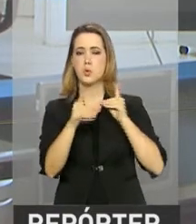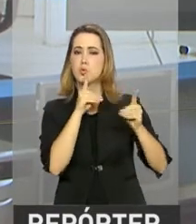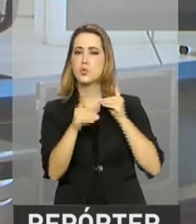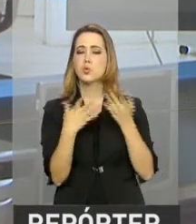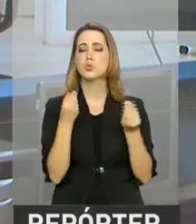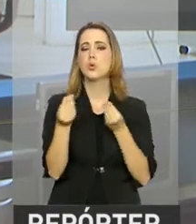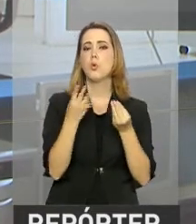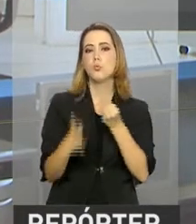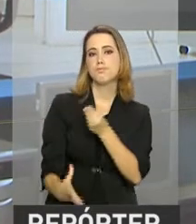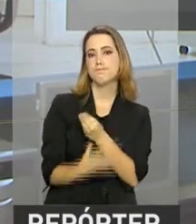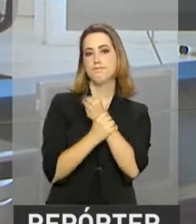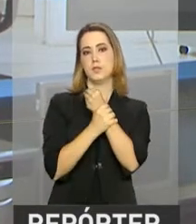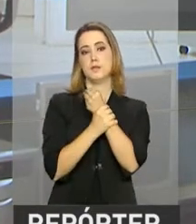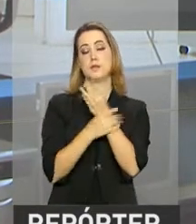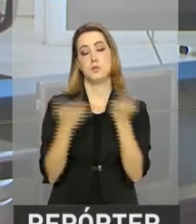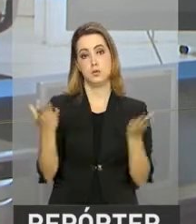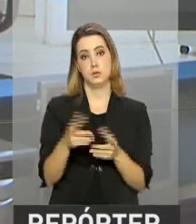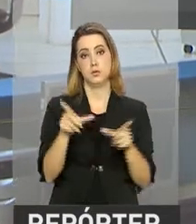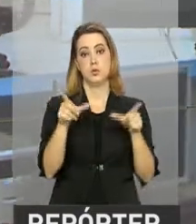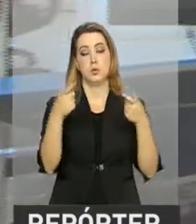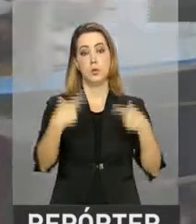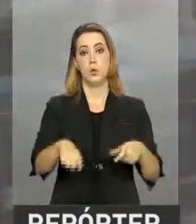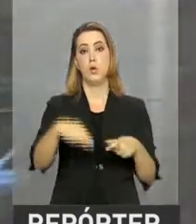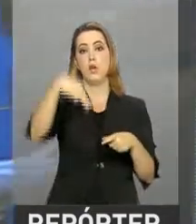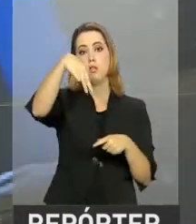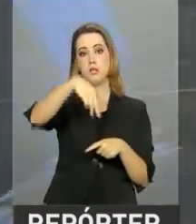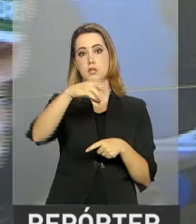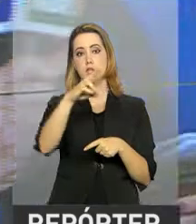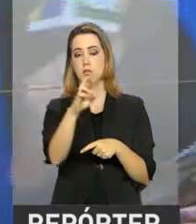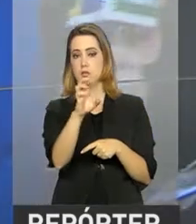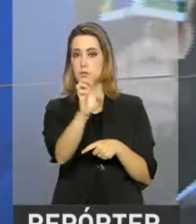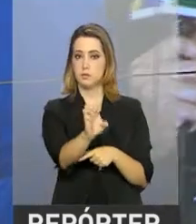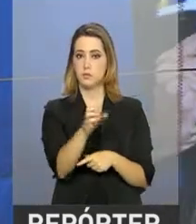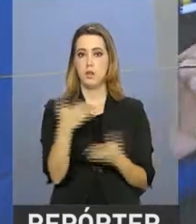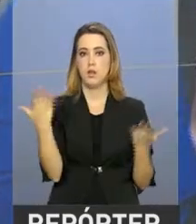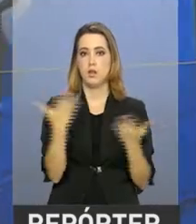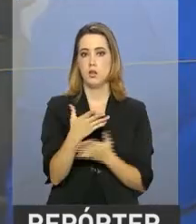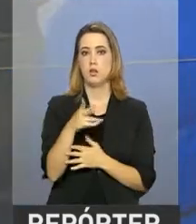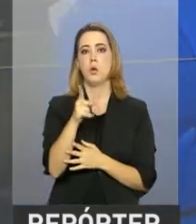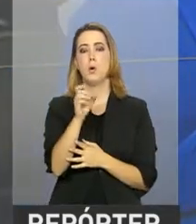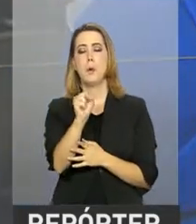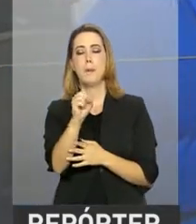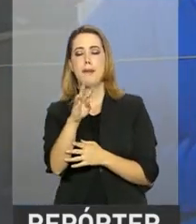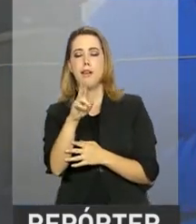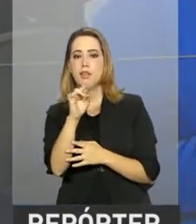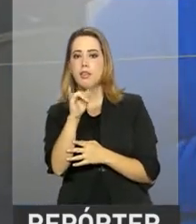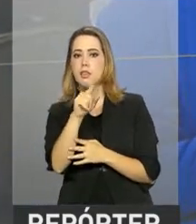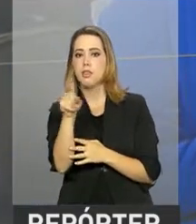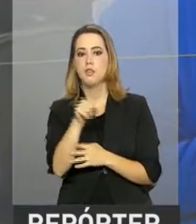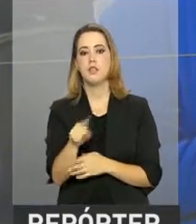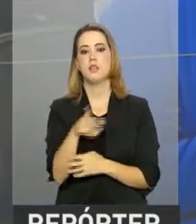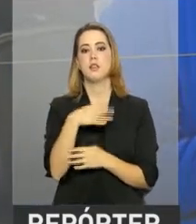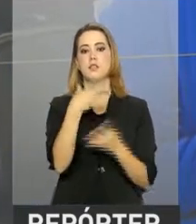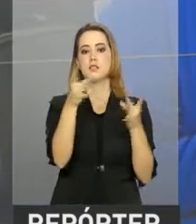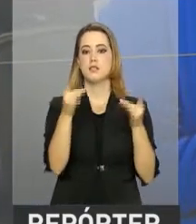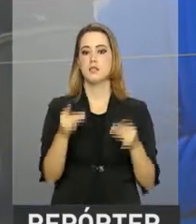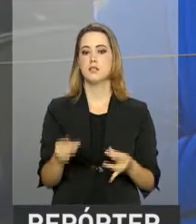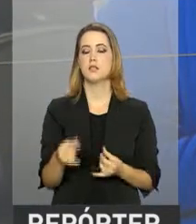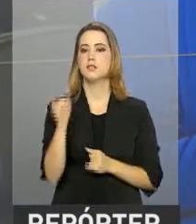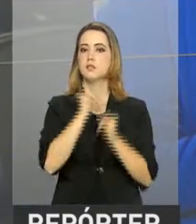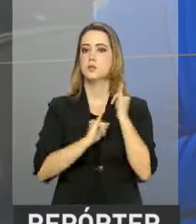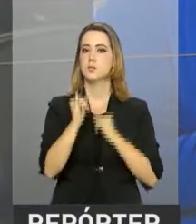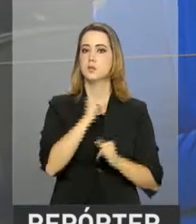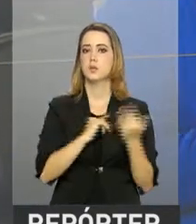relações exteriores o palácio do itamaraty e quem está lá é a repórter beatriz a medida em que traz as informações pra gente ao vivo boa tarde